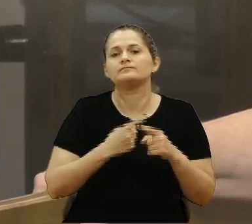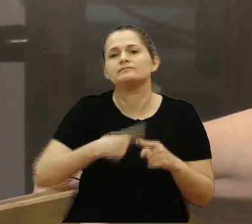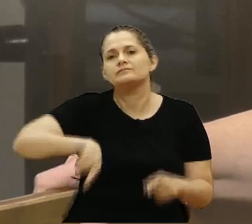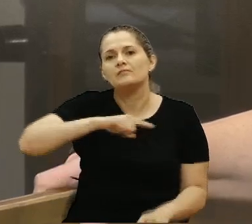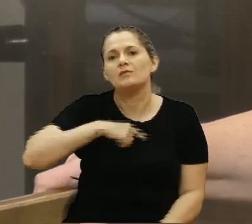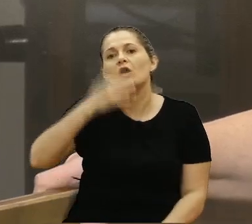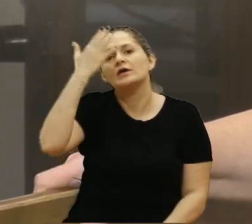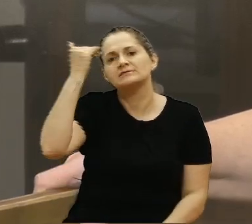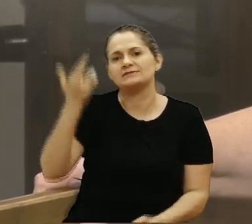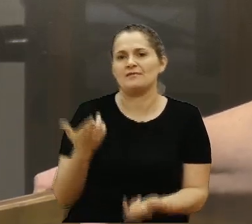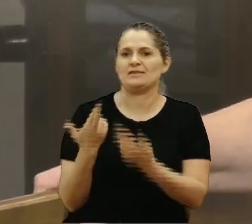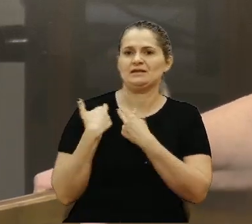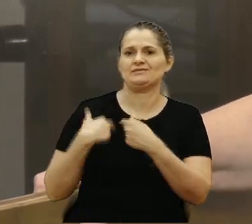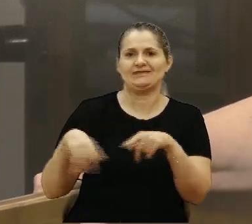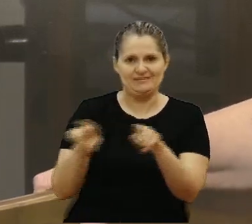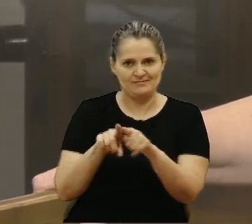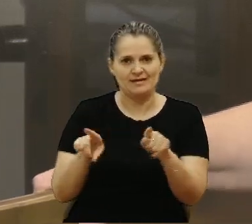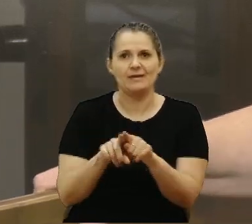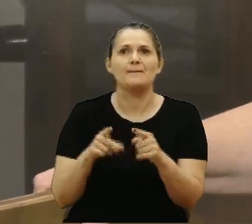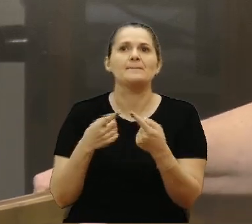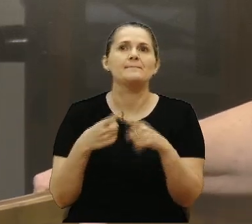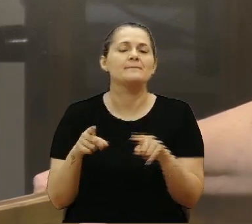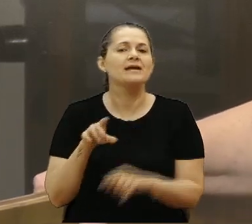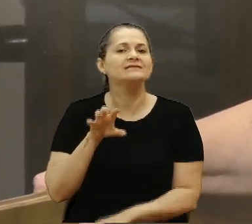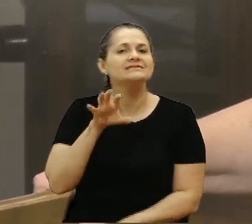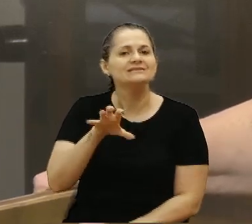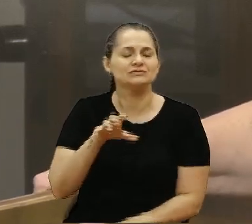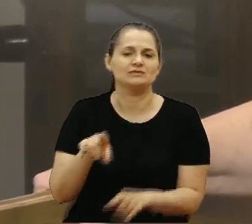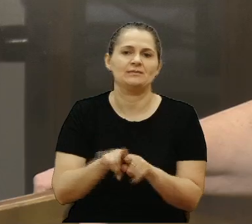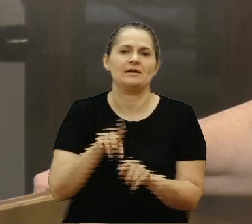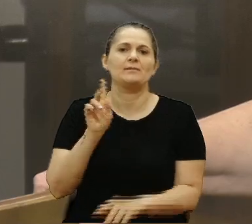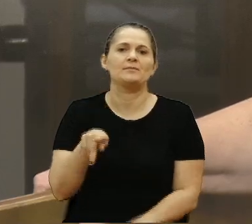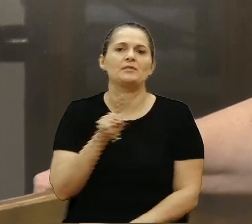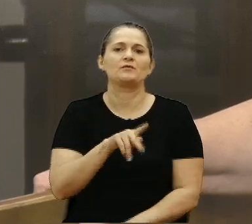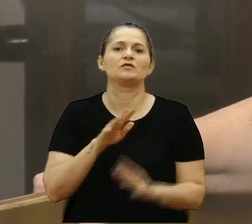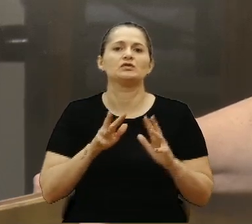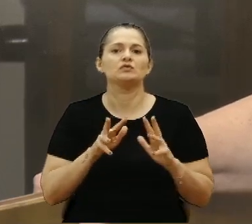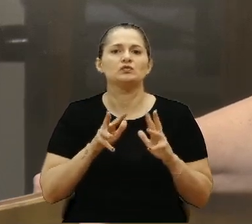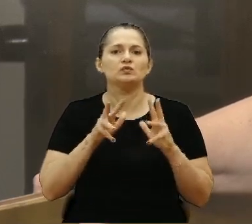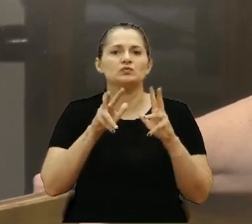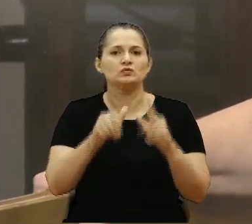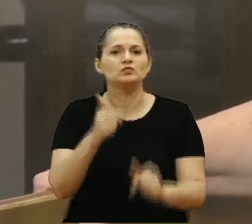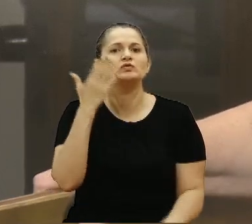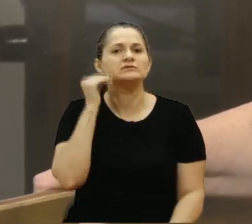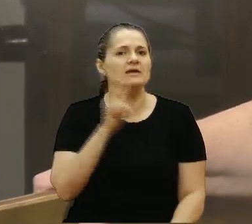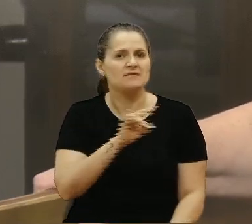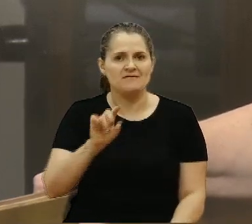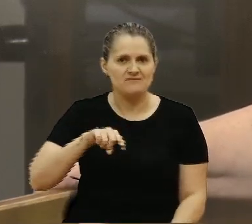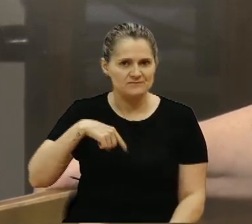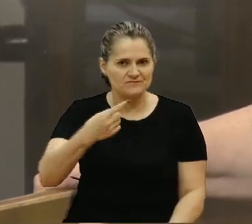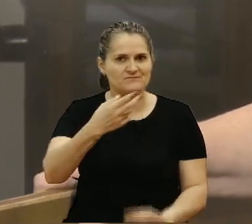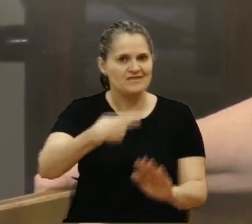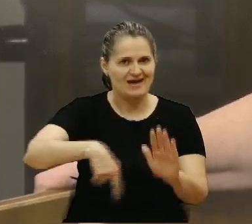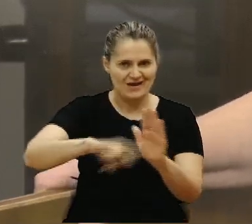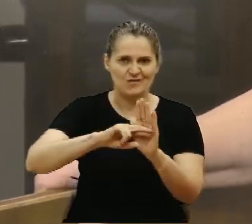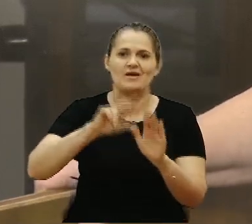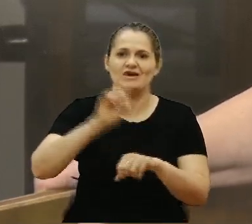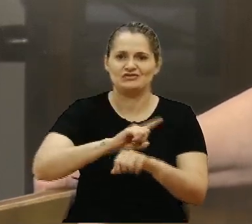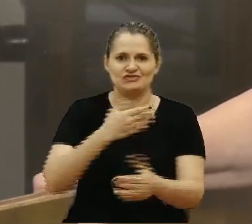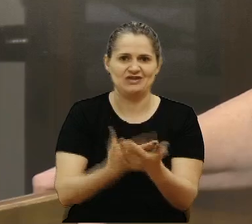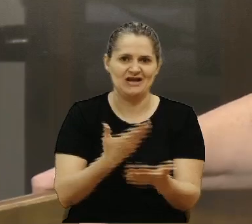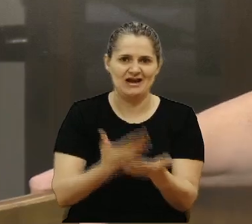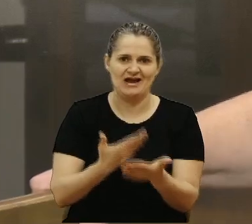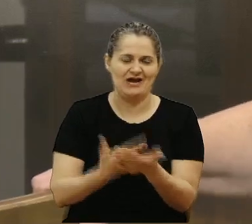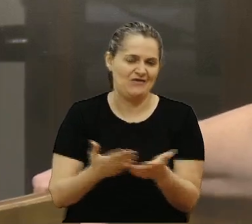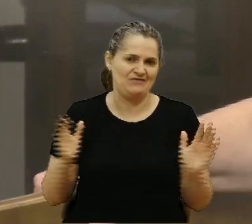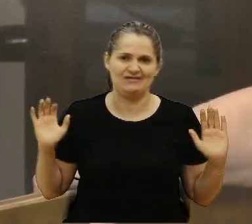da nossa responsabilidade. Agora, isso, e os professores todos sabem que terão que recuperar o dia letivo. Ninguém vai